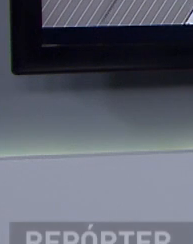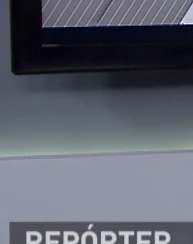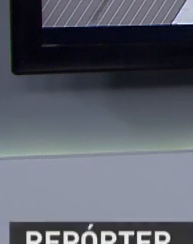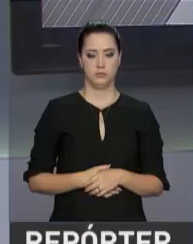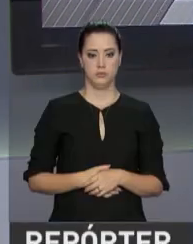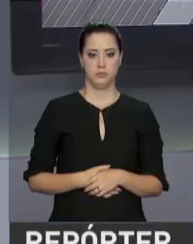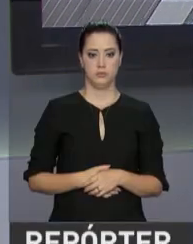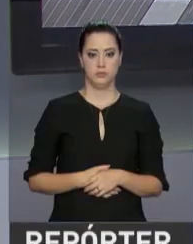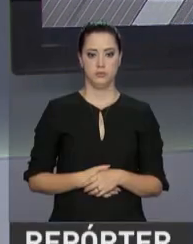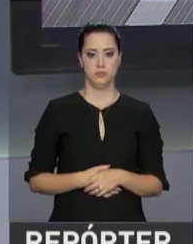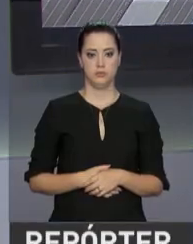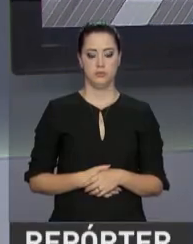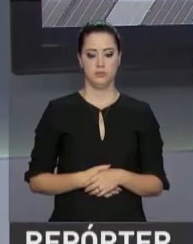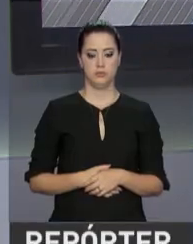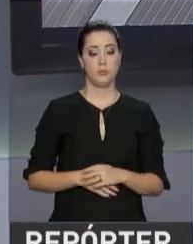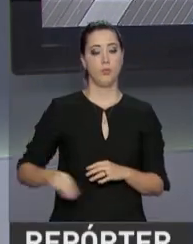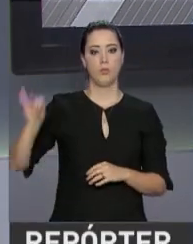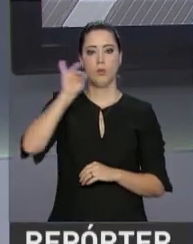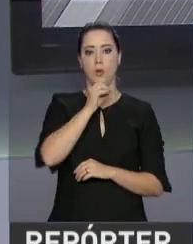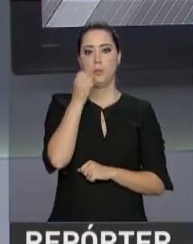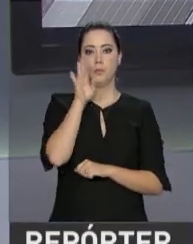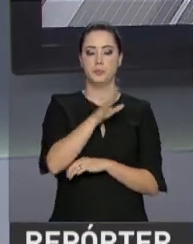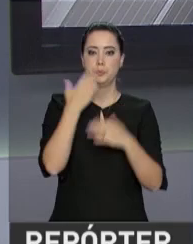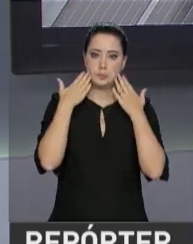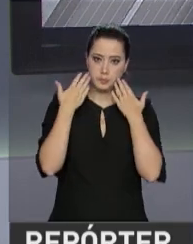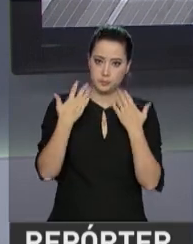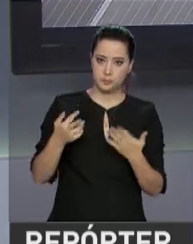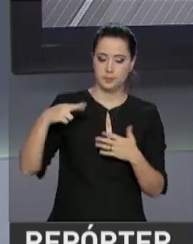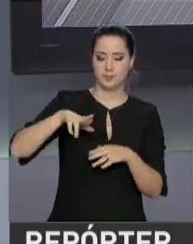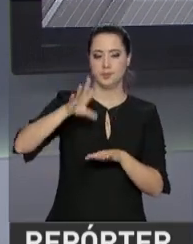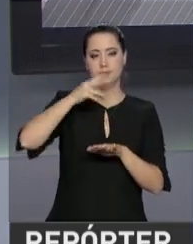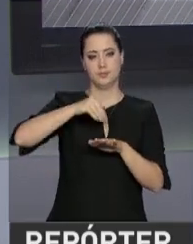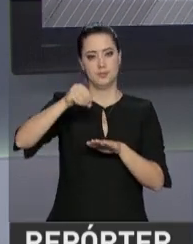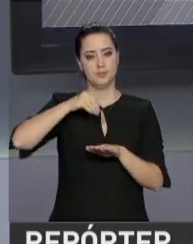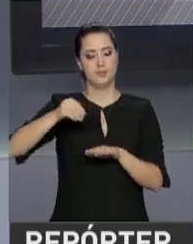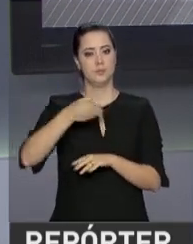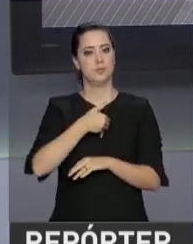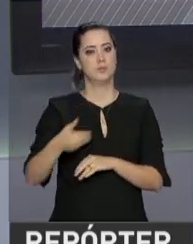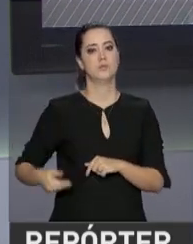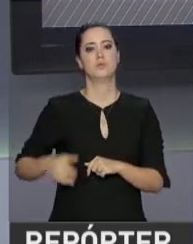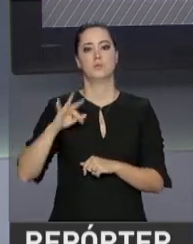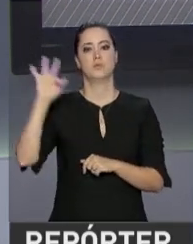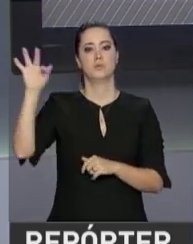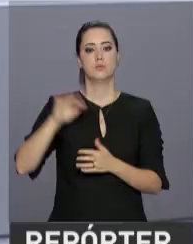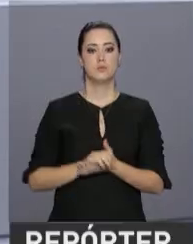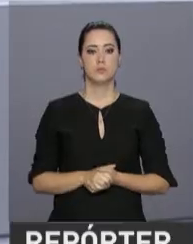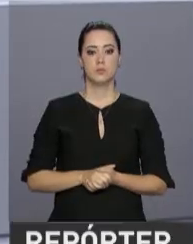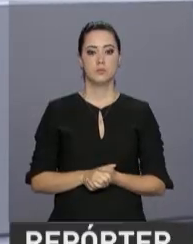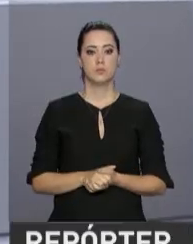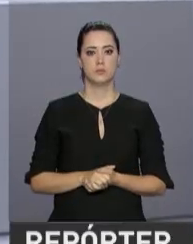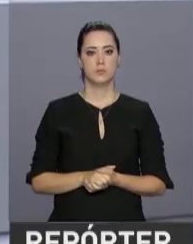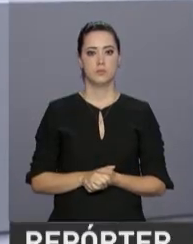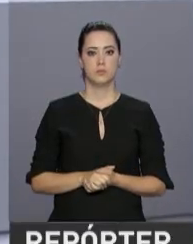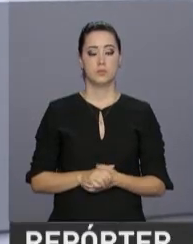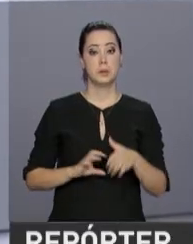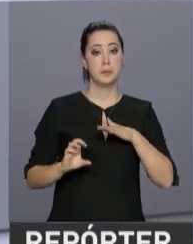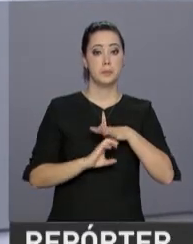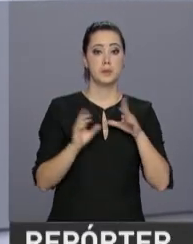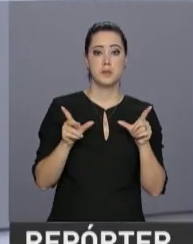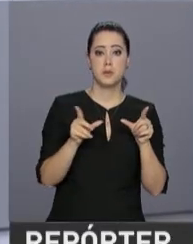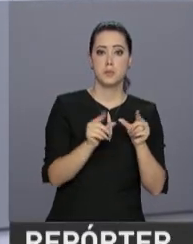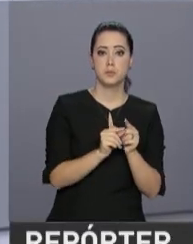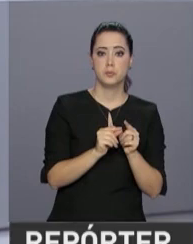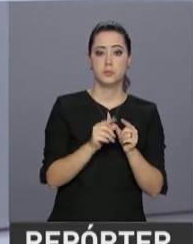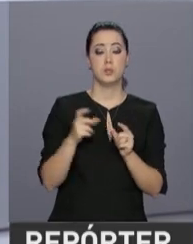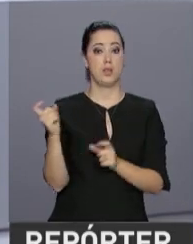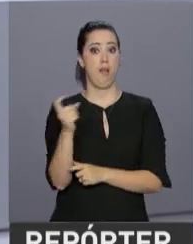olá boa tarde começa agora mais um repórter nbr com as notícias do governo federal micro e pequenas